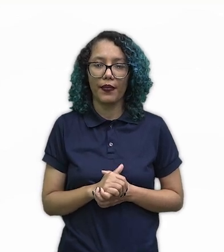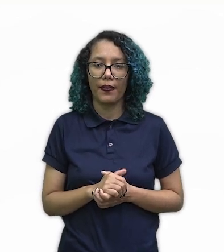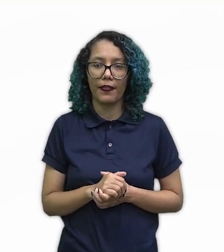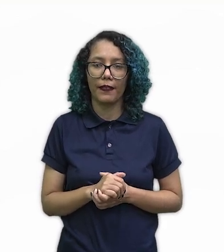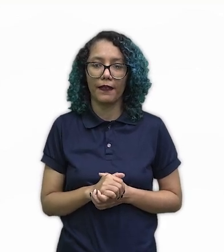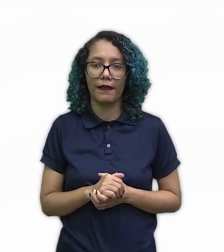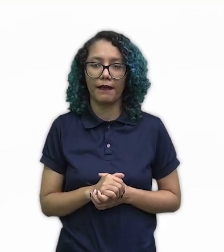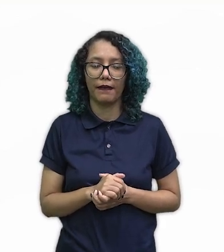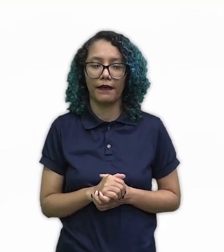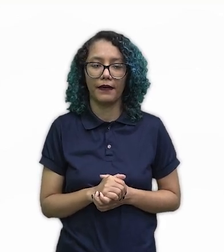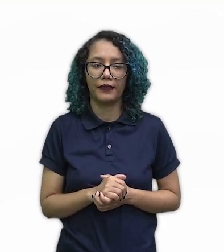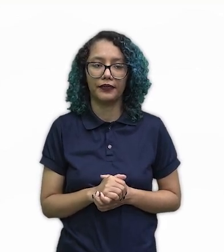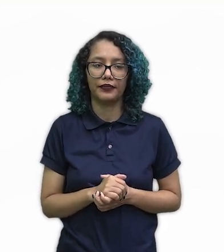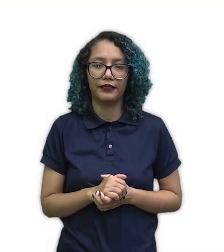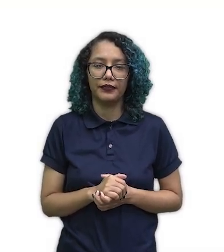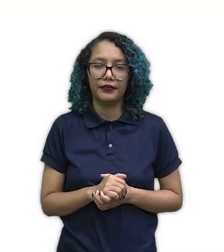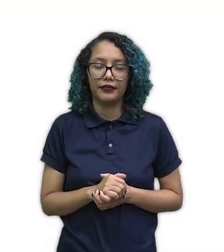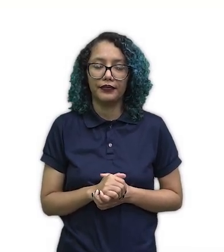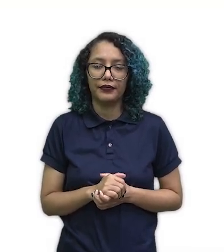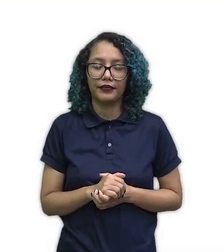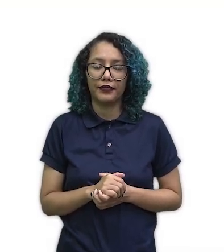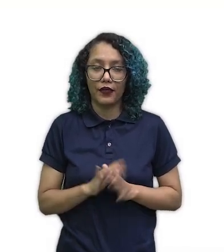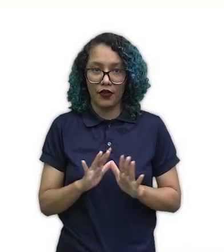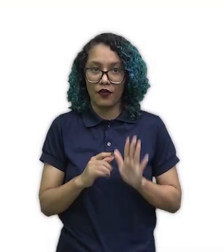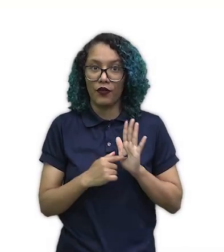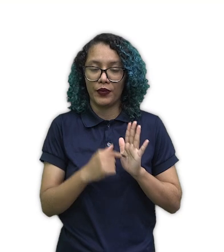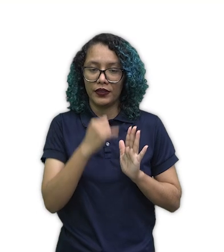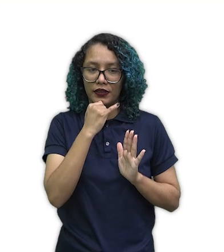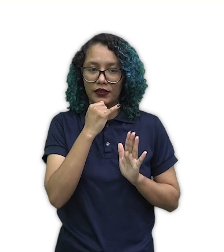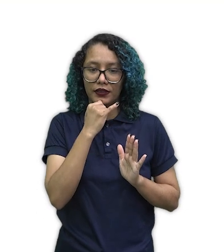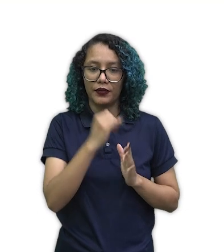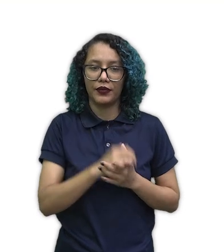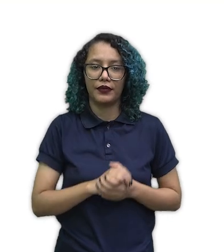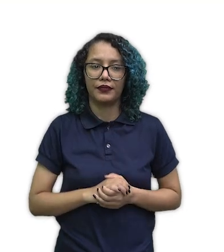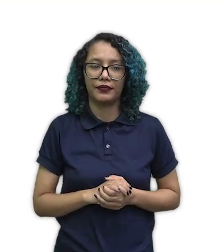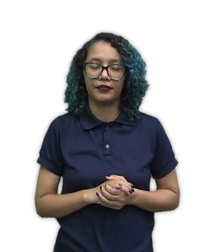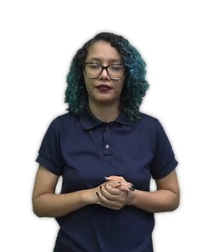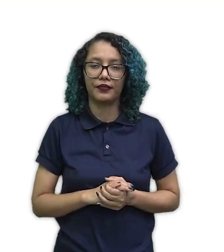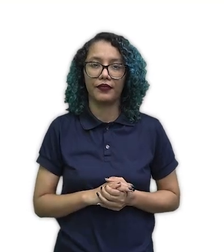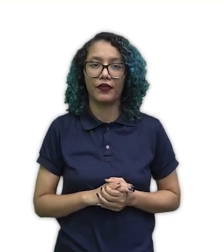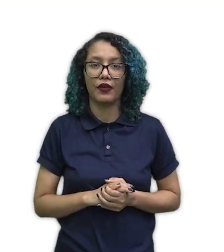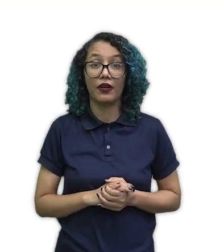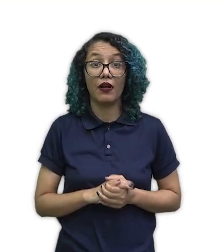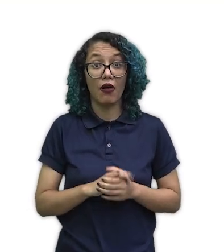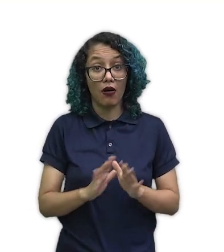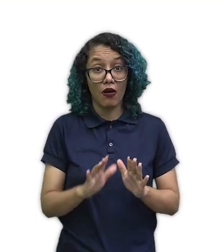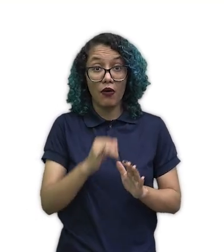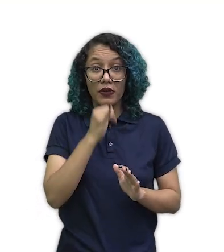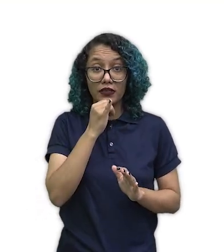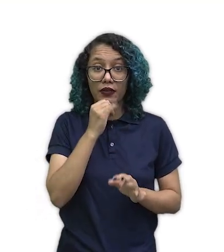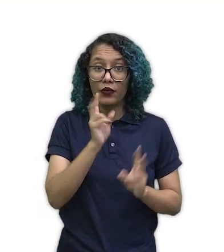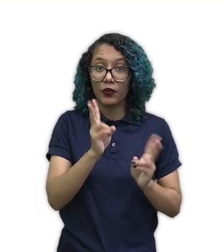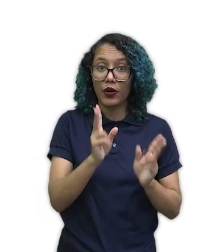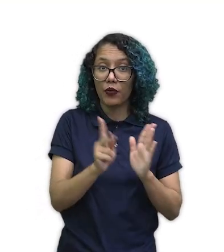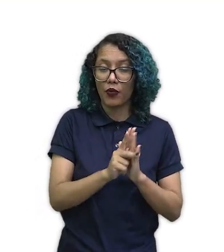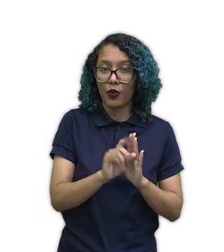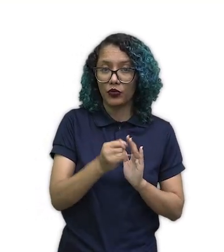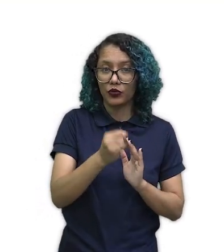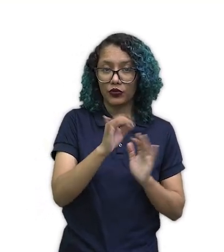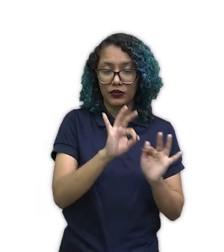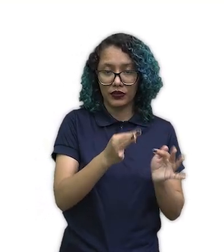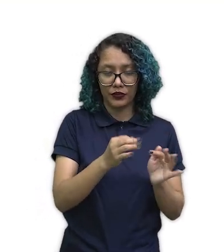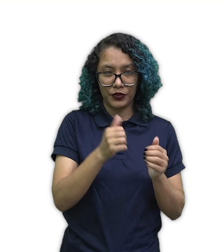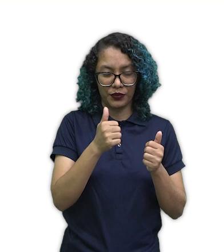certo? Então, bora aqui para nosso exemplo. Vamos retomar aquela mesma ideia, né? Onde nós imaginamos. Vou voltar